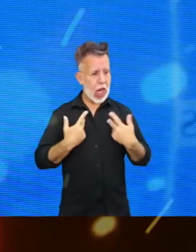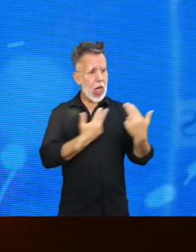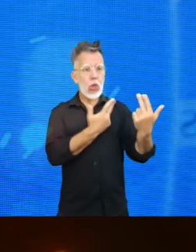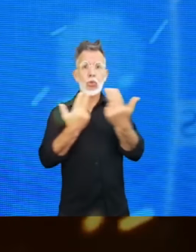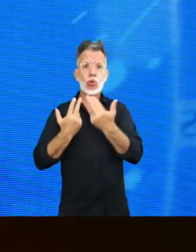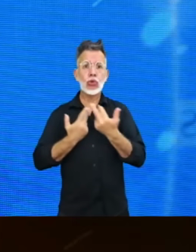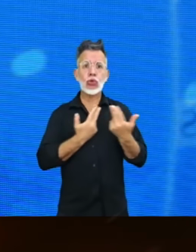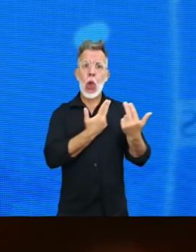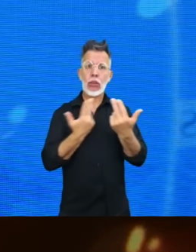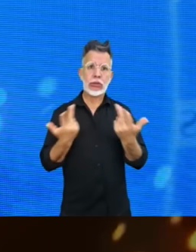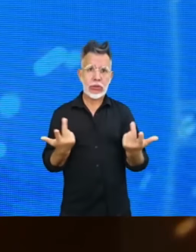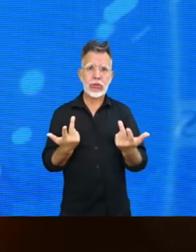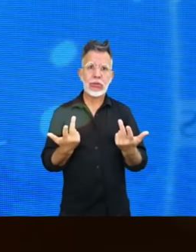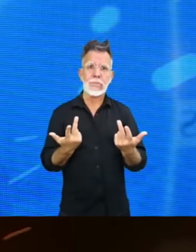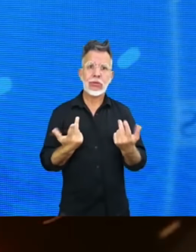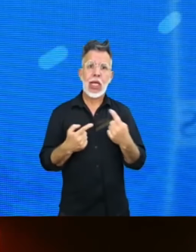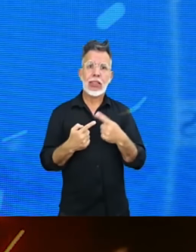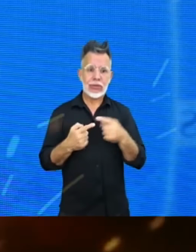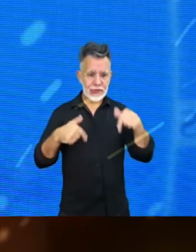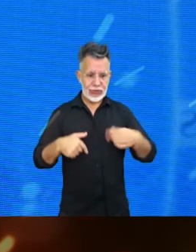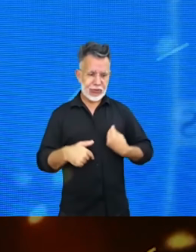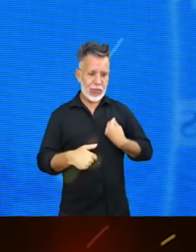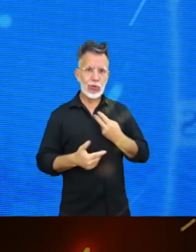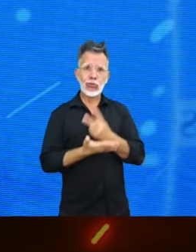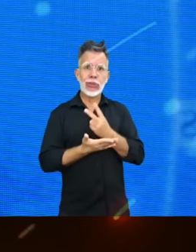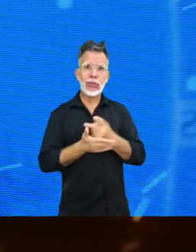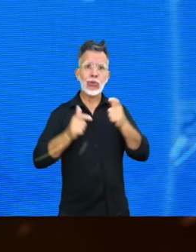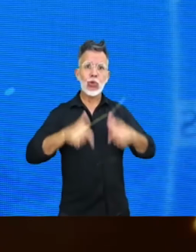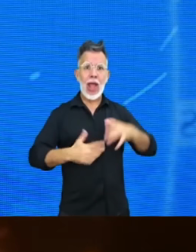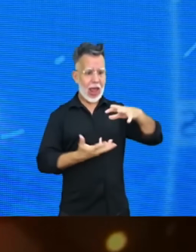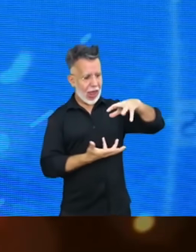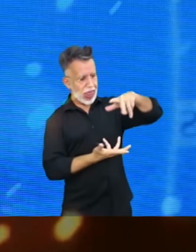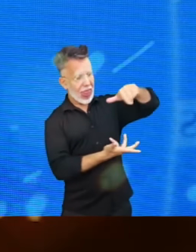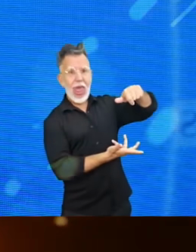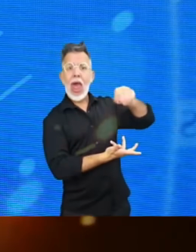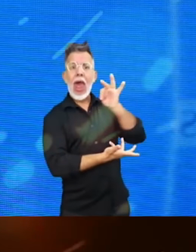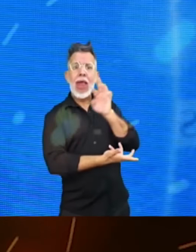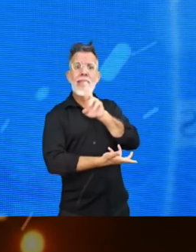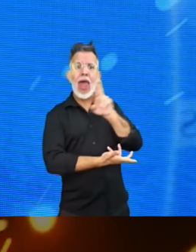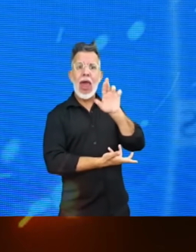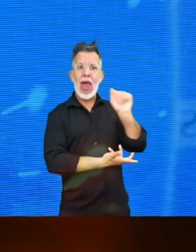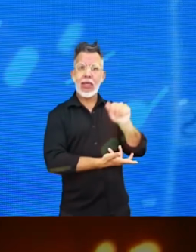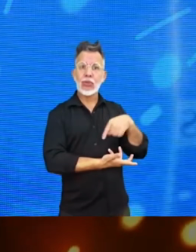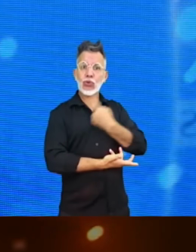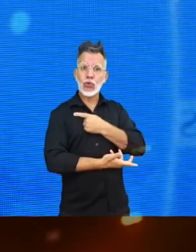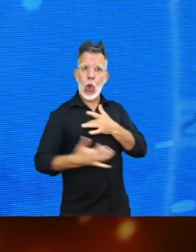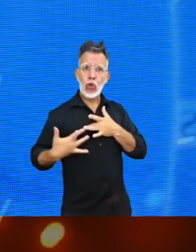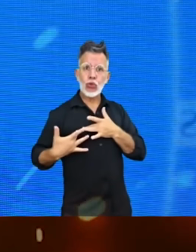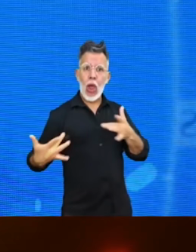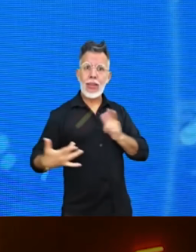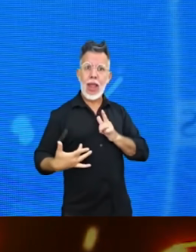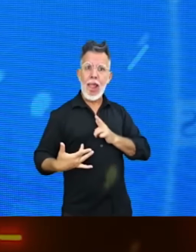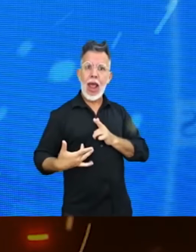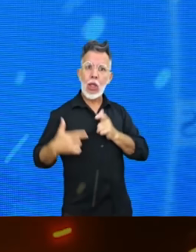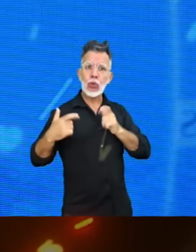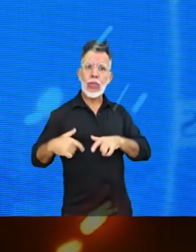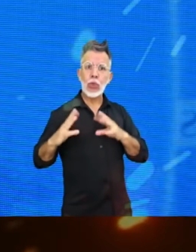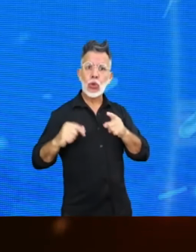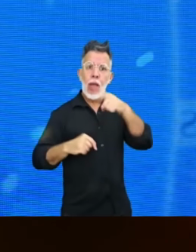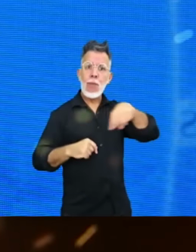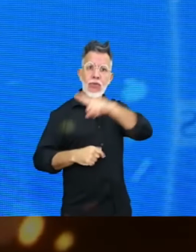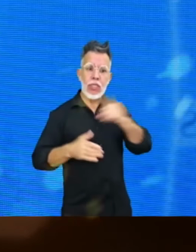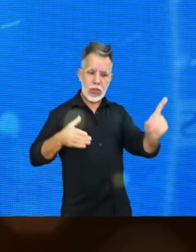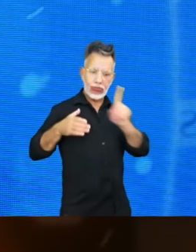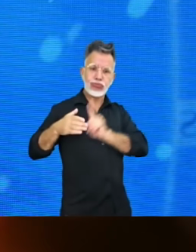vivo chamado Terra no nosso coração haverá espaço total para que vocês ocupem esse